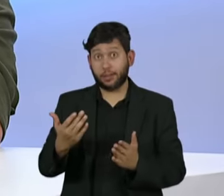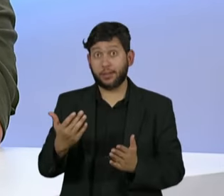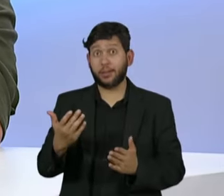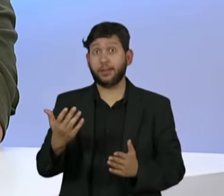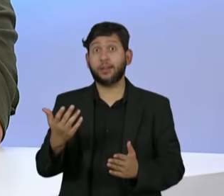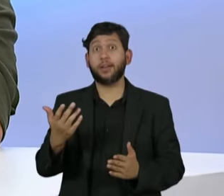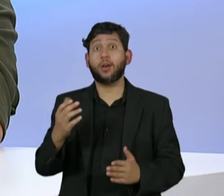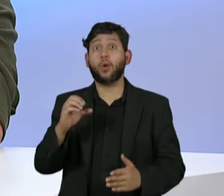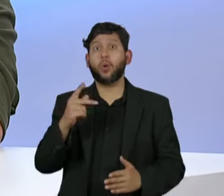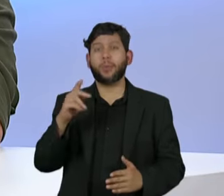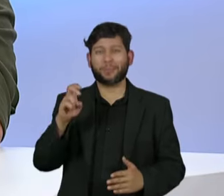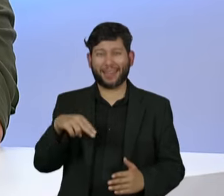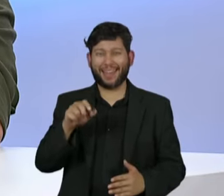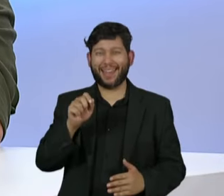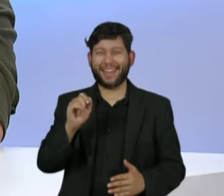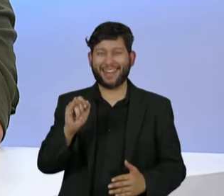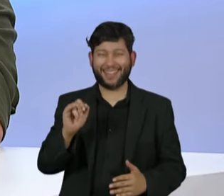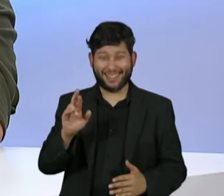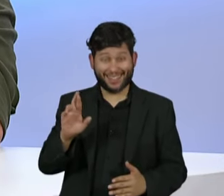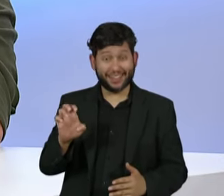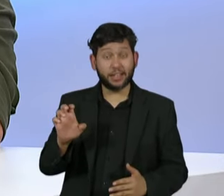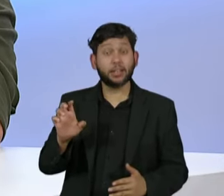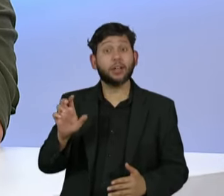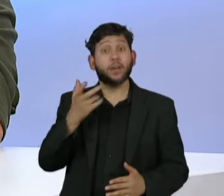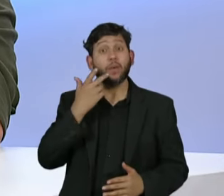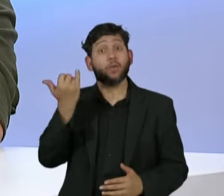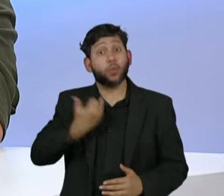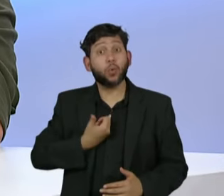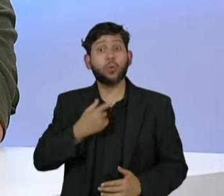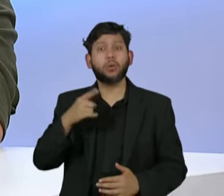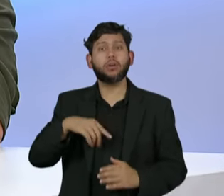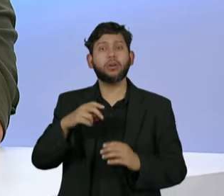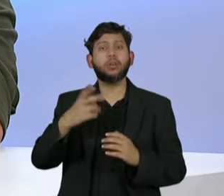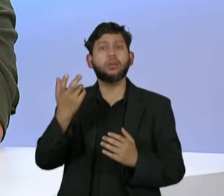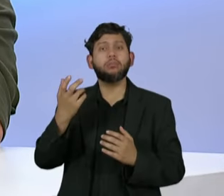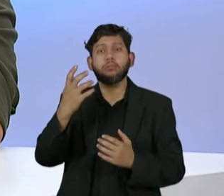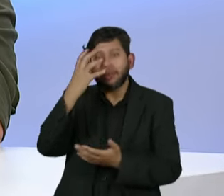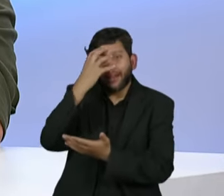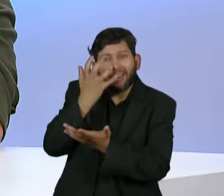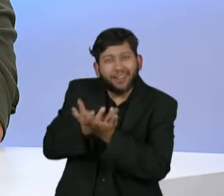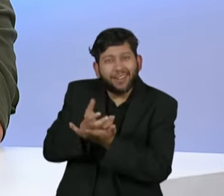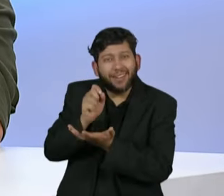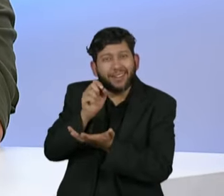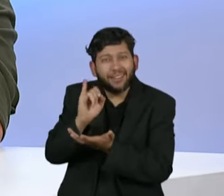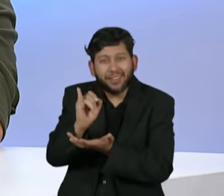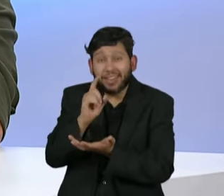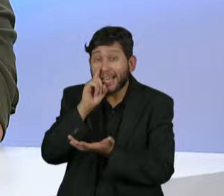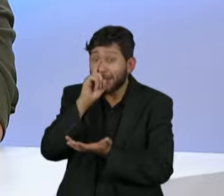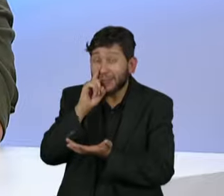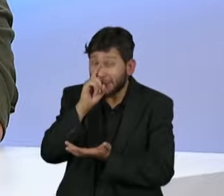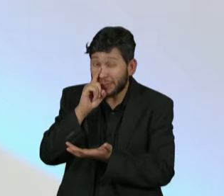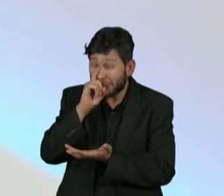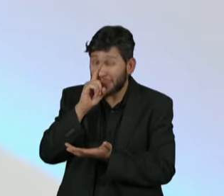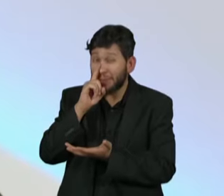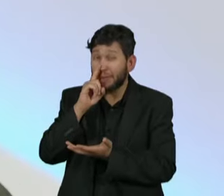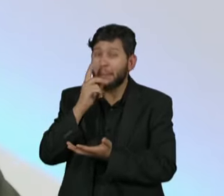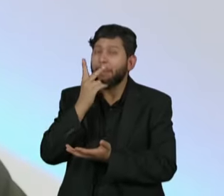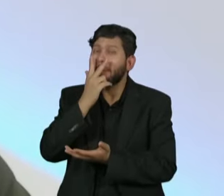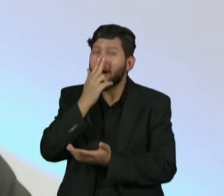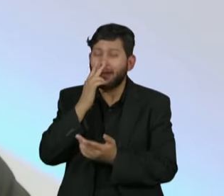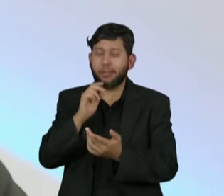mandar da Open falaram que inteligência artificial tem o risco de ser tão nociva quanto